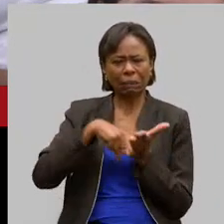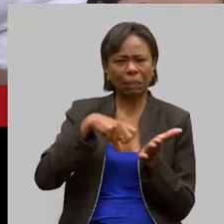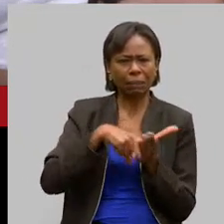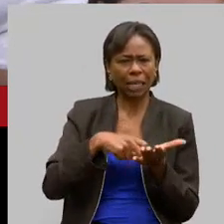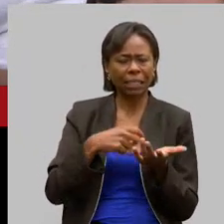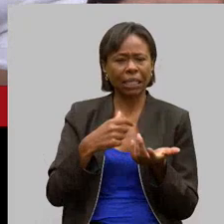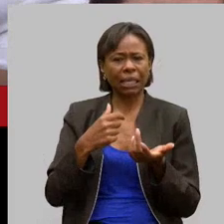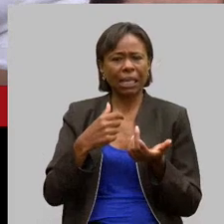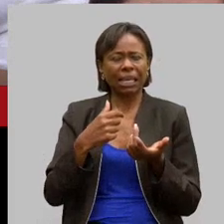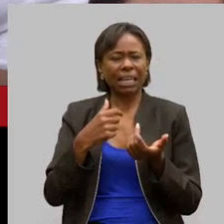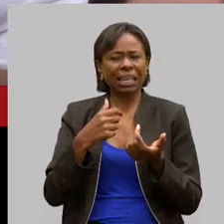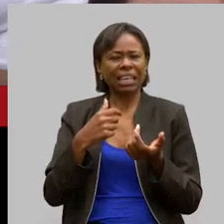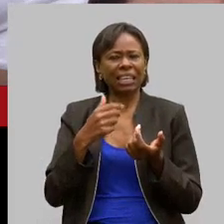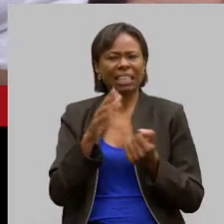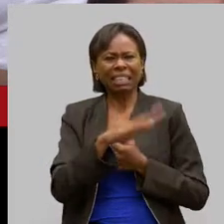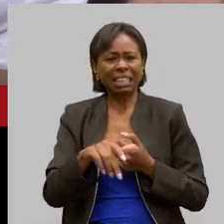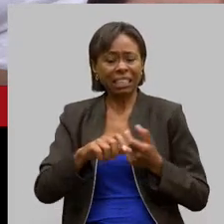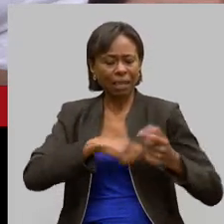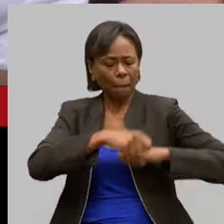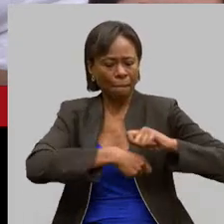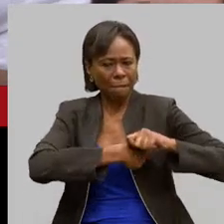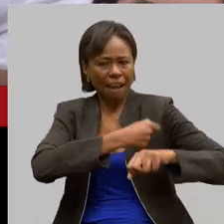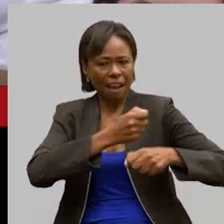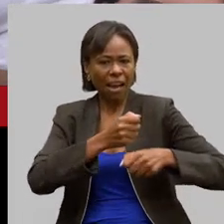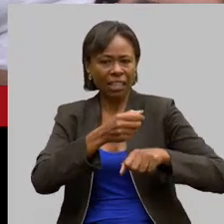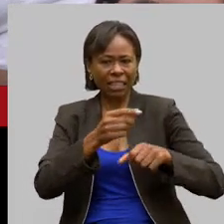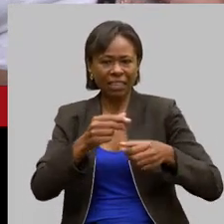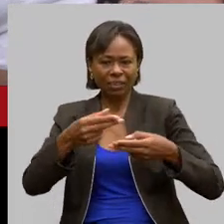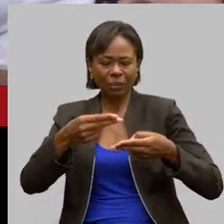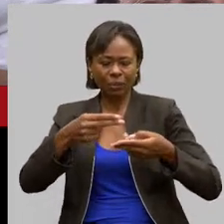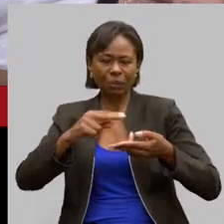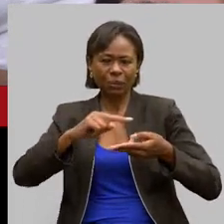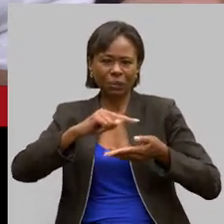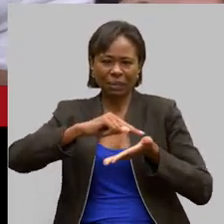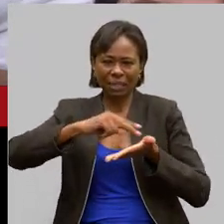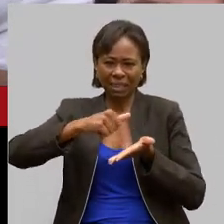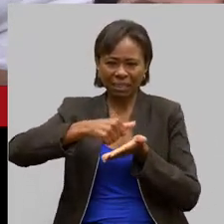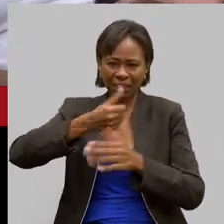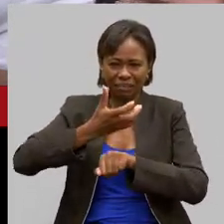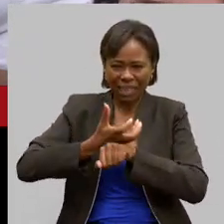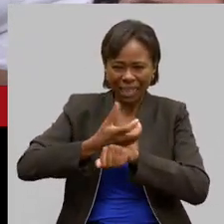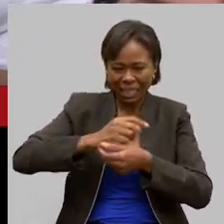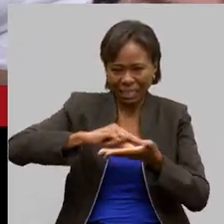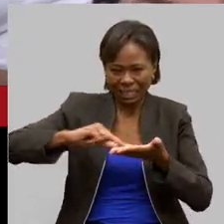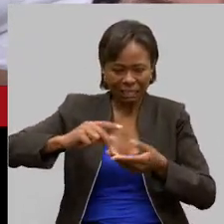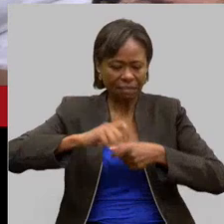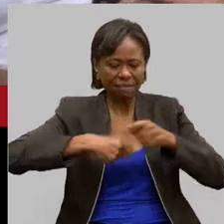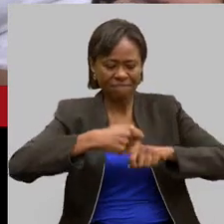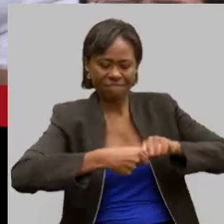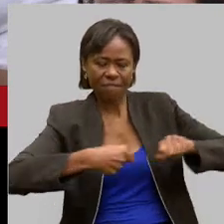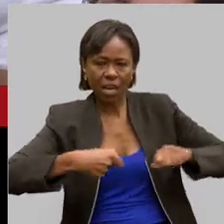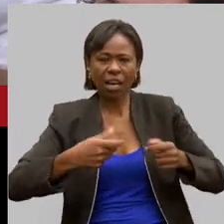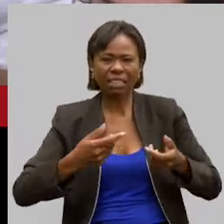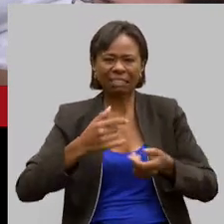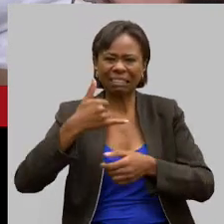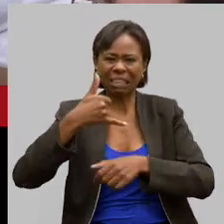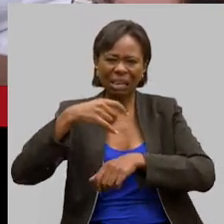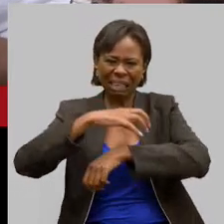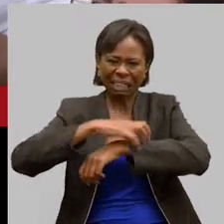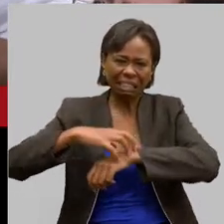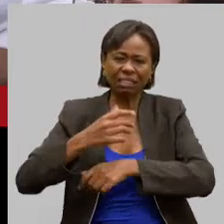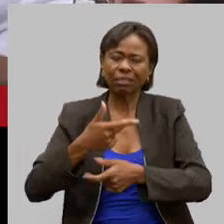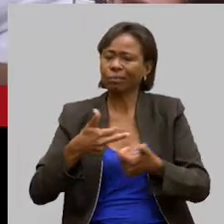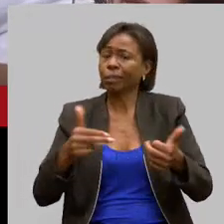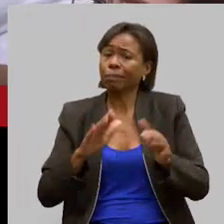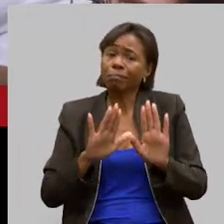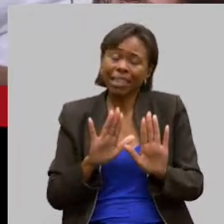fita crepe nas cadeiras fora unhas né e tudo isso que nós já conhecemos a gente tá conseguindo fazer um pouquinho